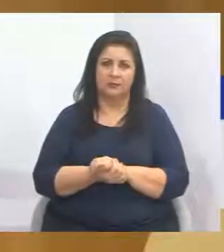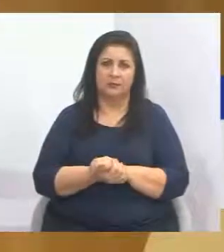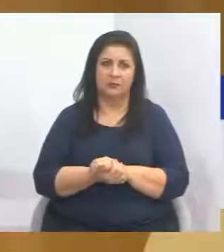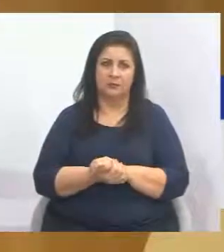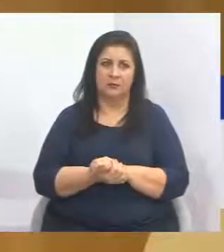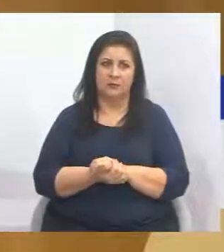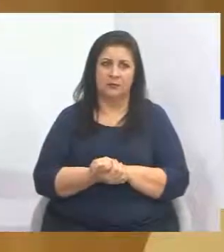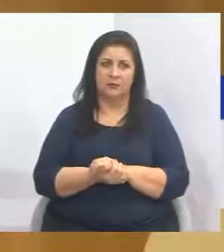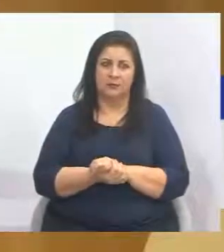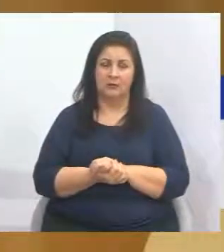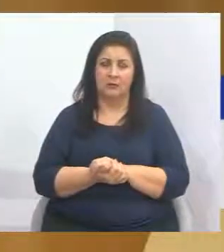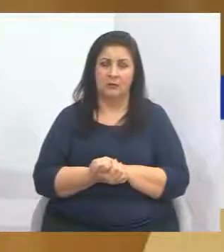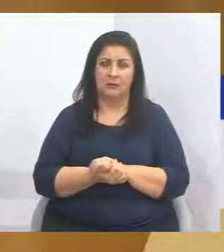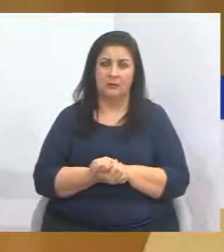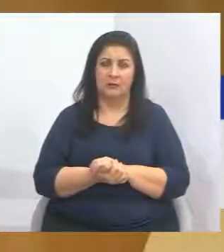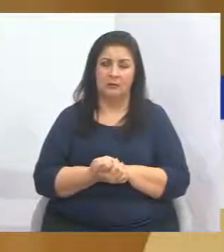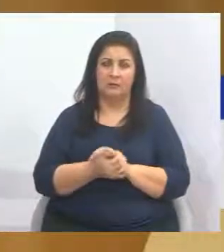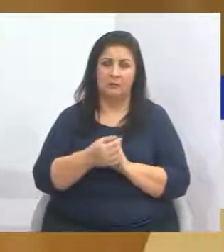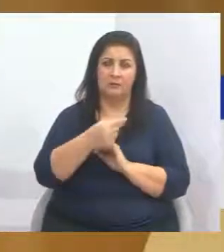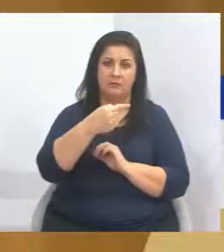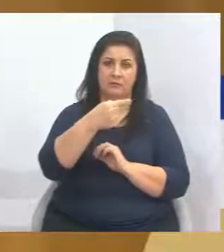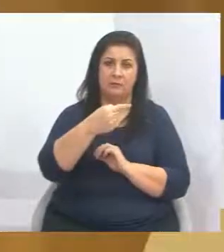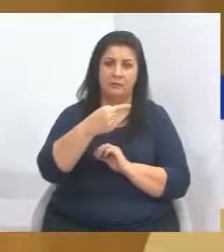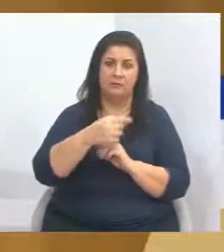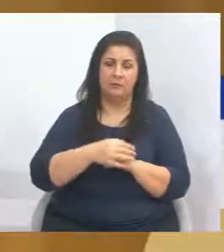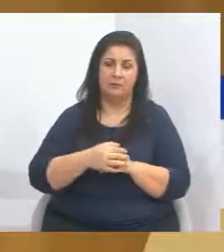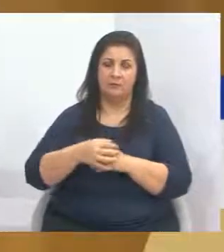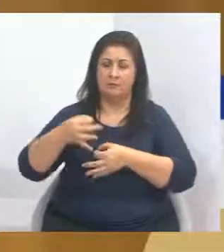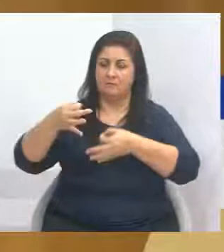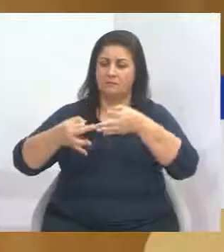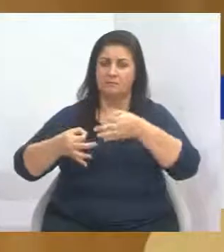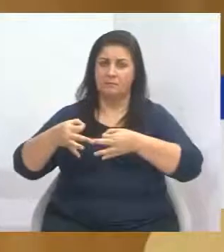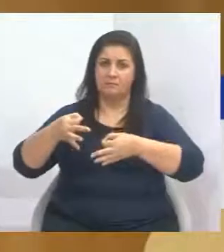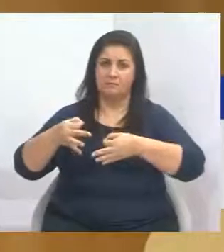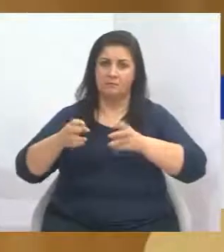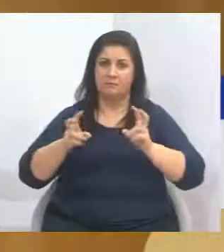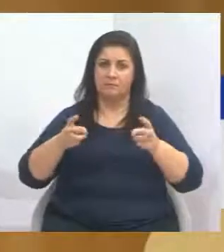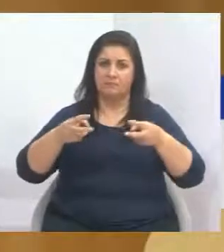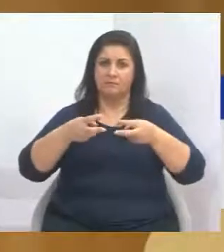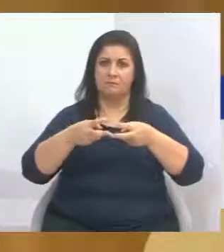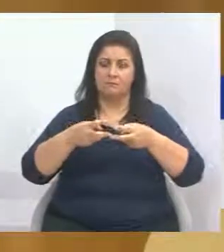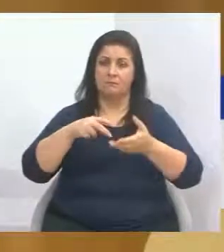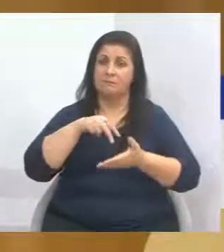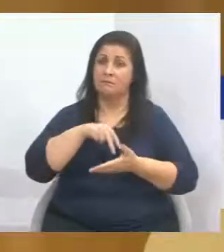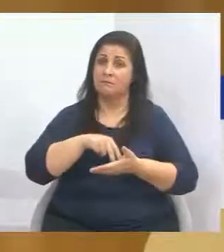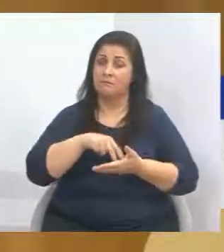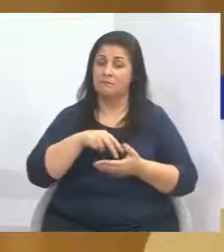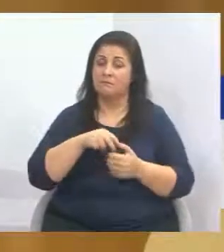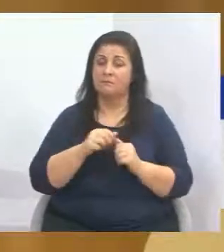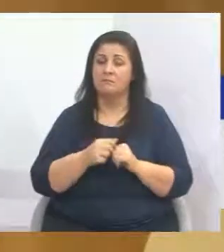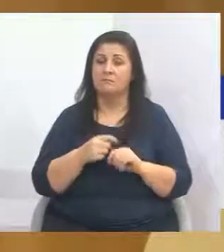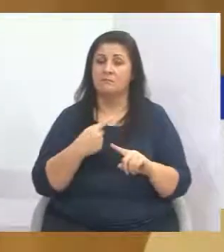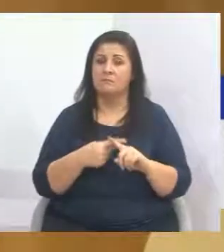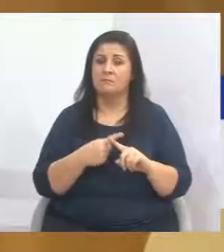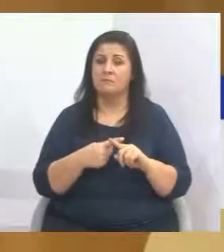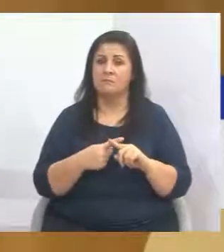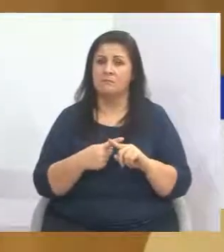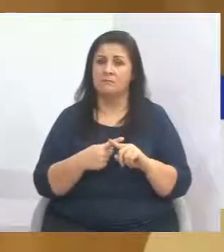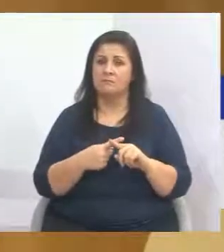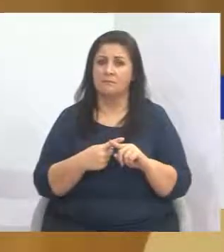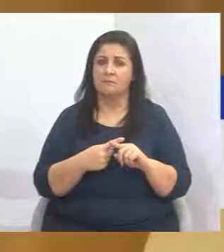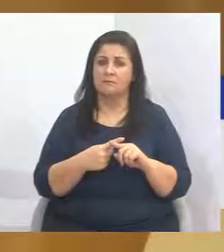decisão. 1. A jurisprudência dessa Casa firmou-se no sentido de que a